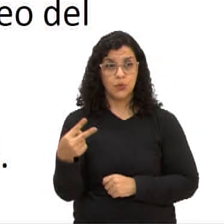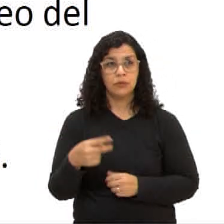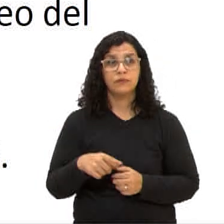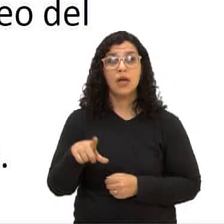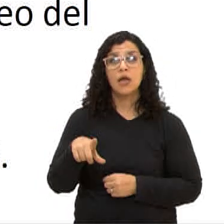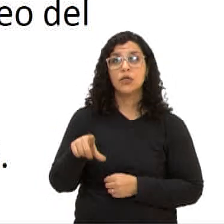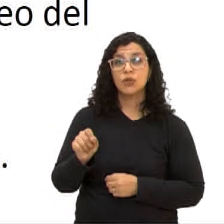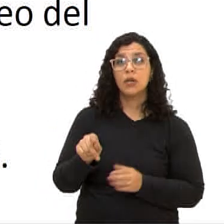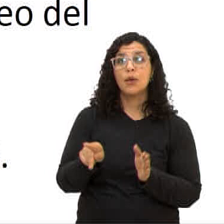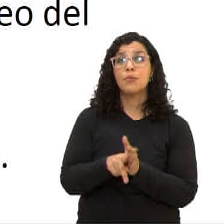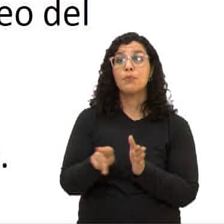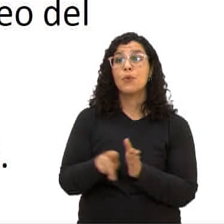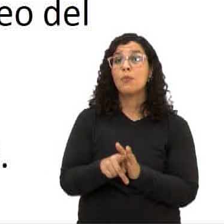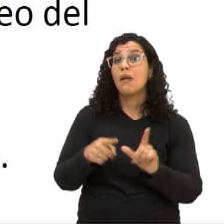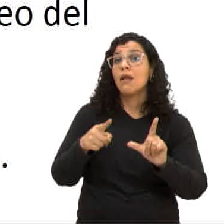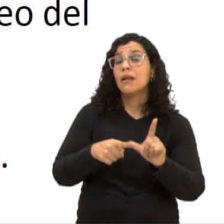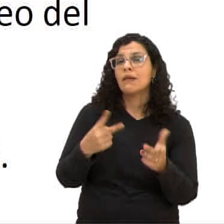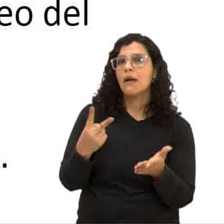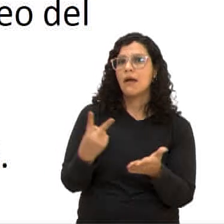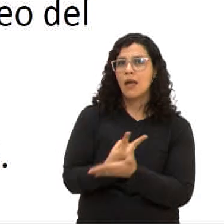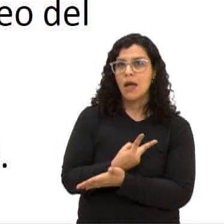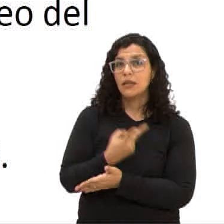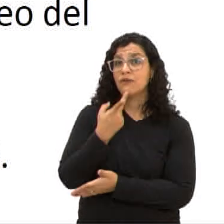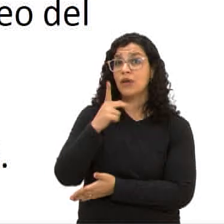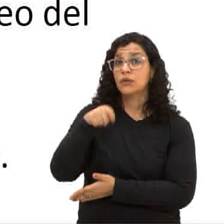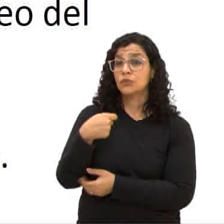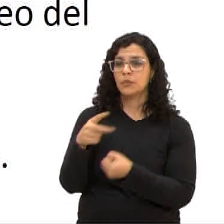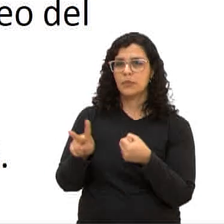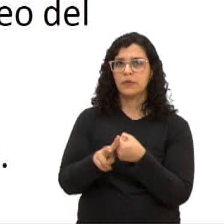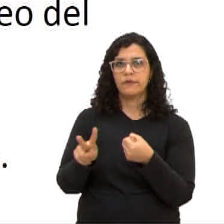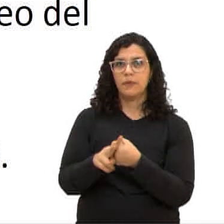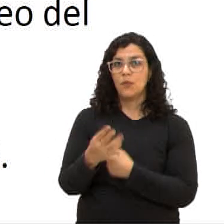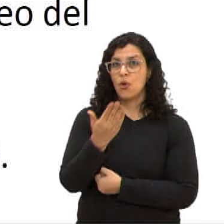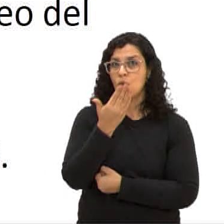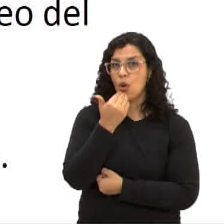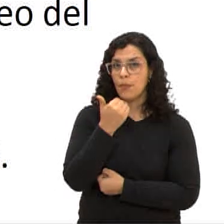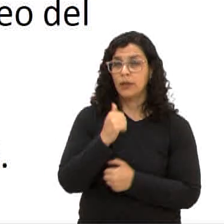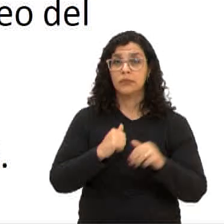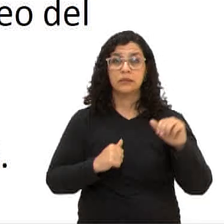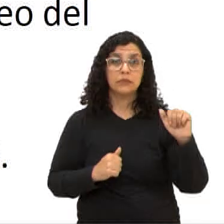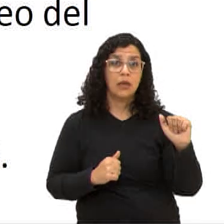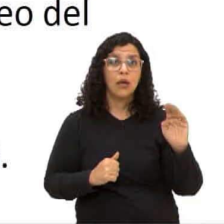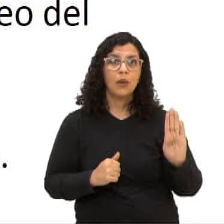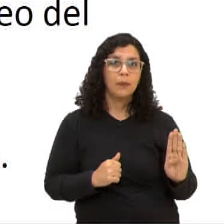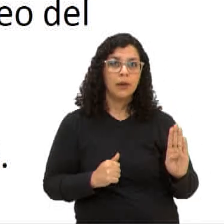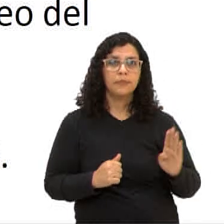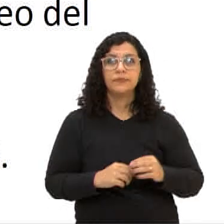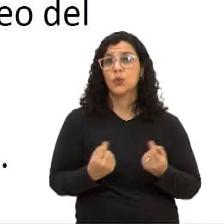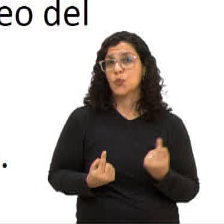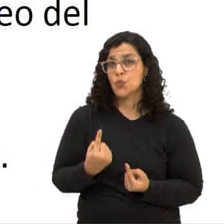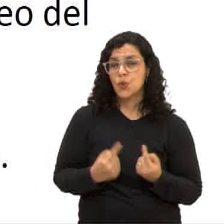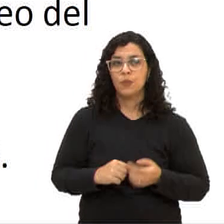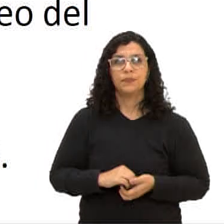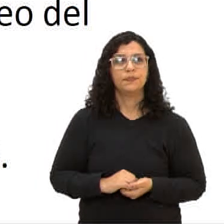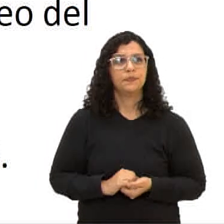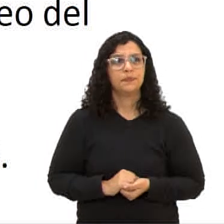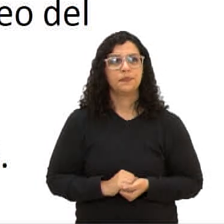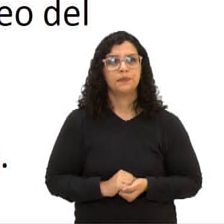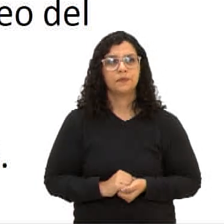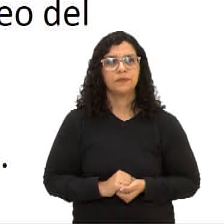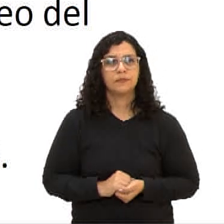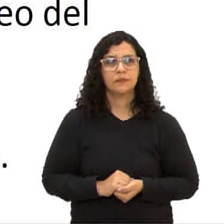la alternativa incorrecta cuanto al empleo del verbo comer. La A, Luca y yo siempre